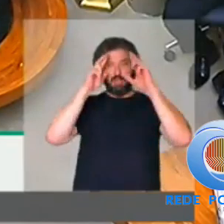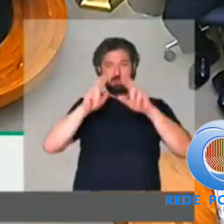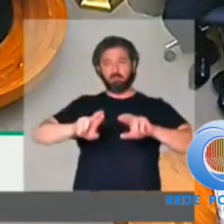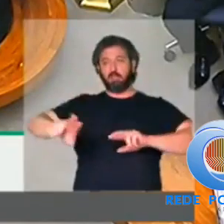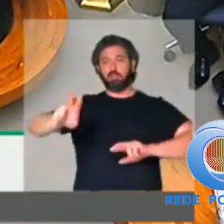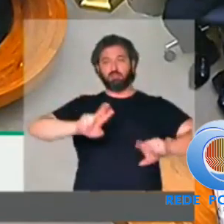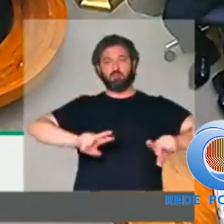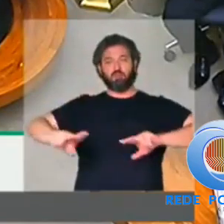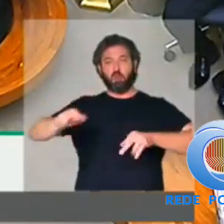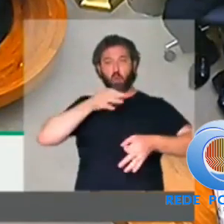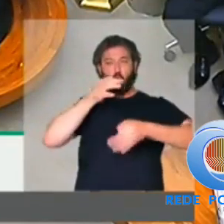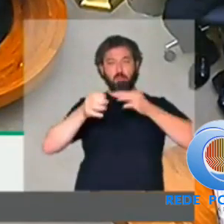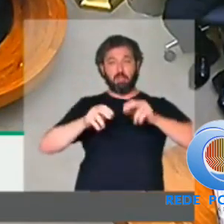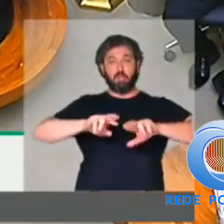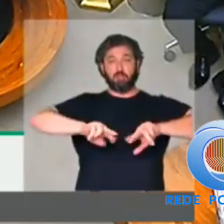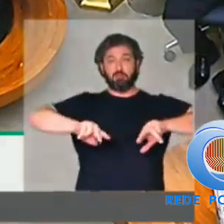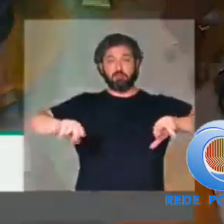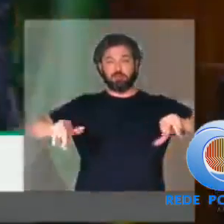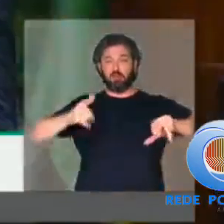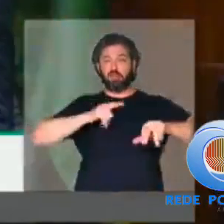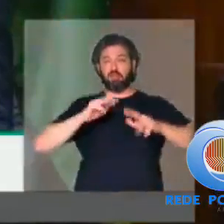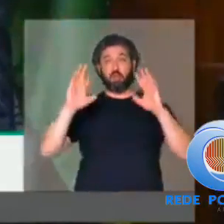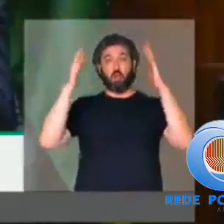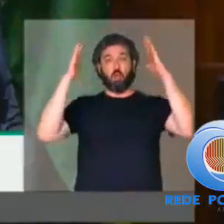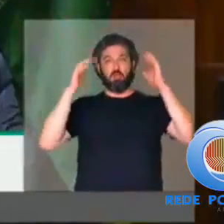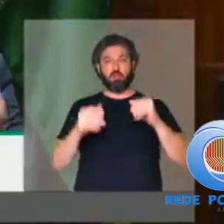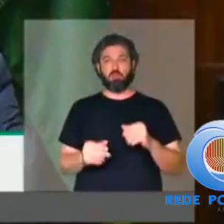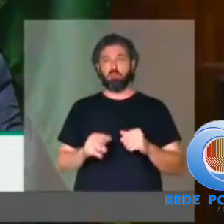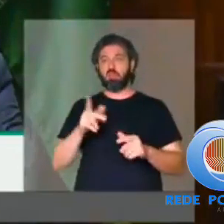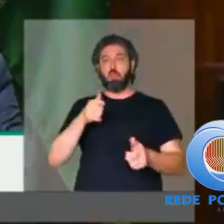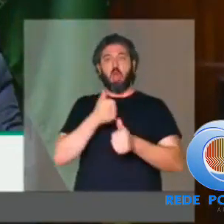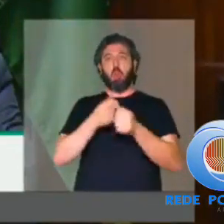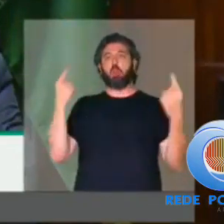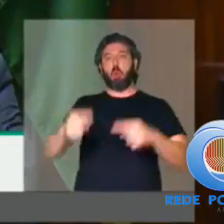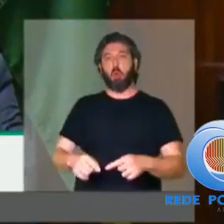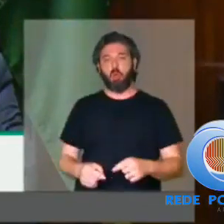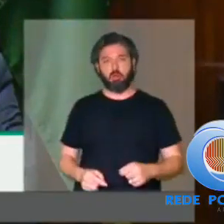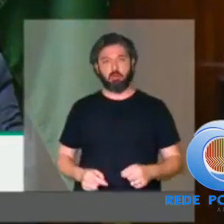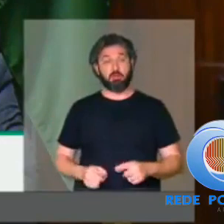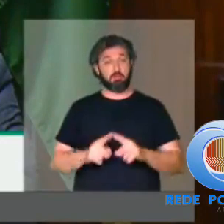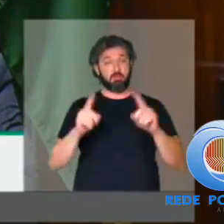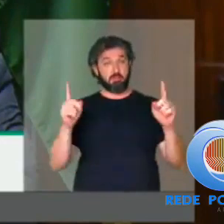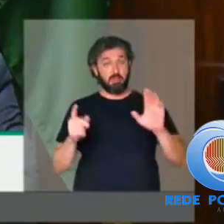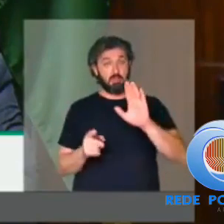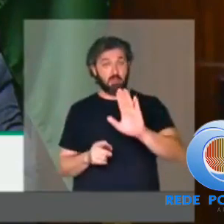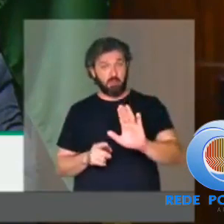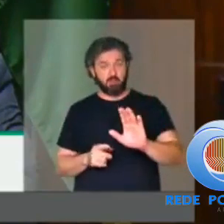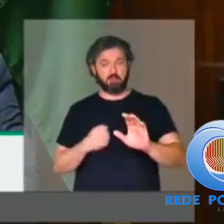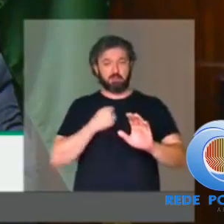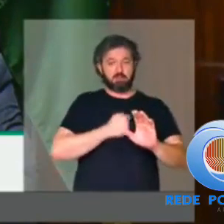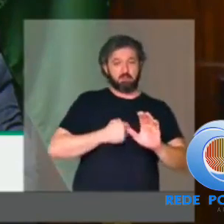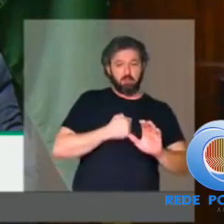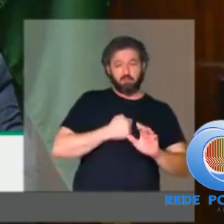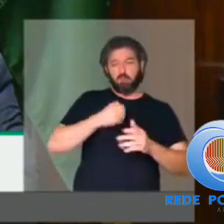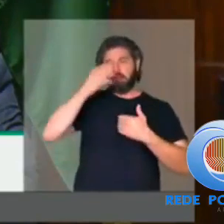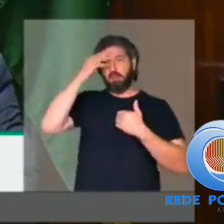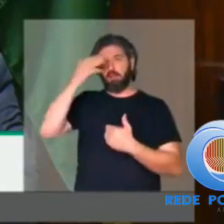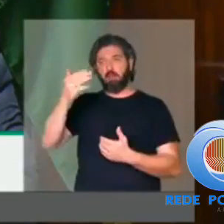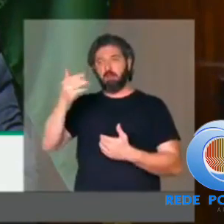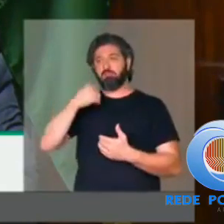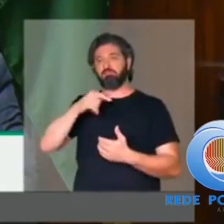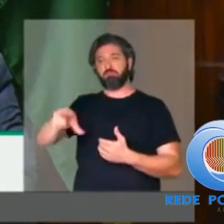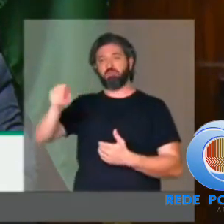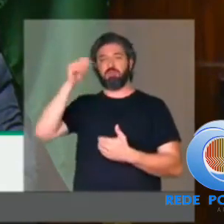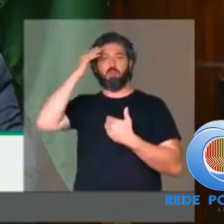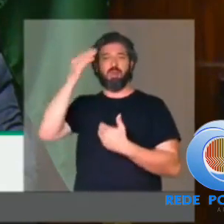as diferenças, que a diversidade fosse celebrada e não combatida. Mas entre a saudade e a gratidão,